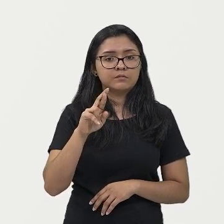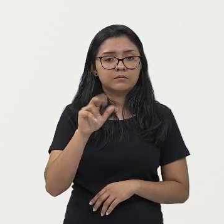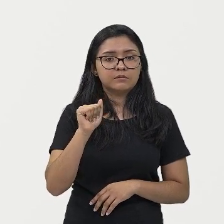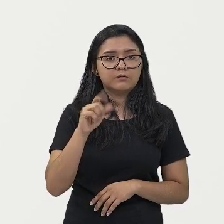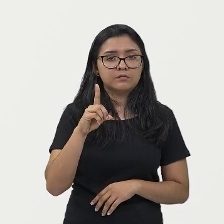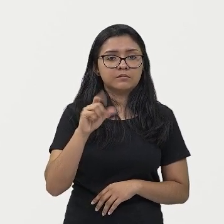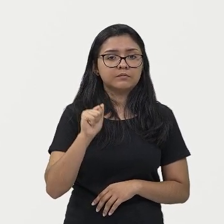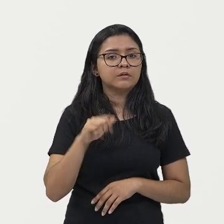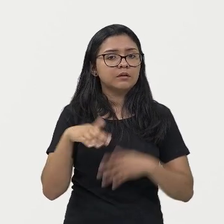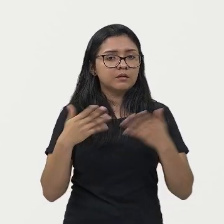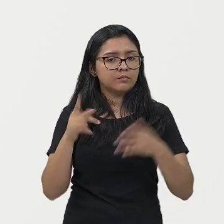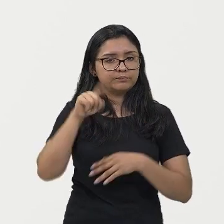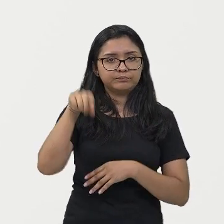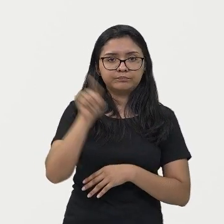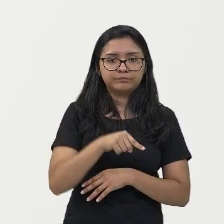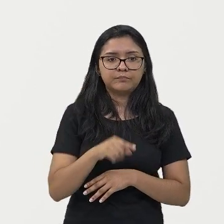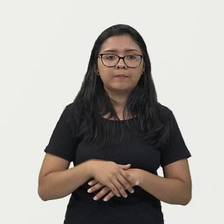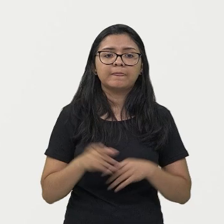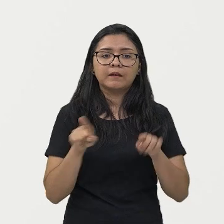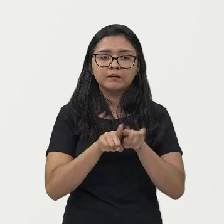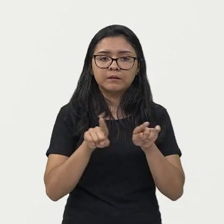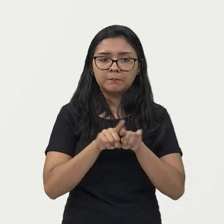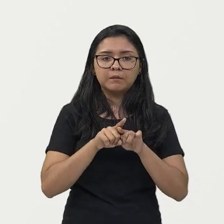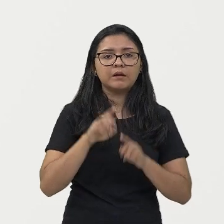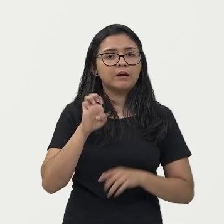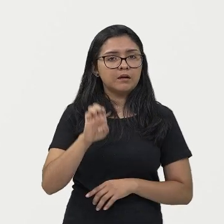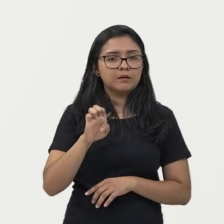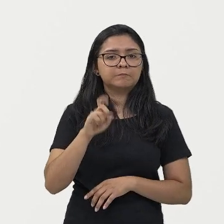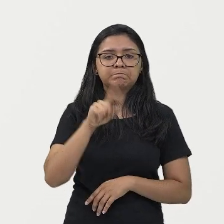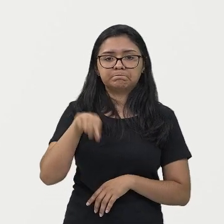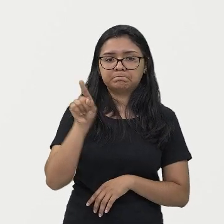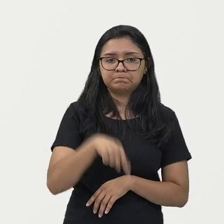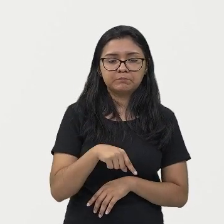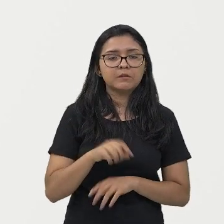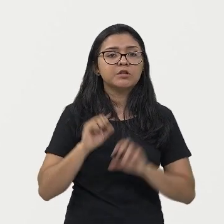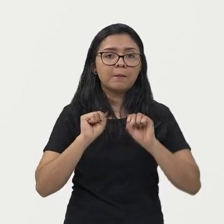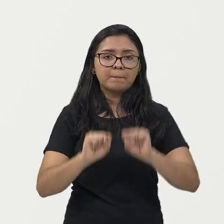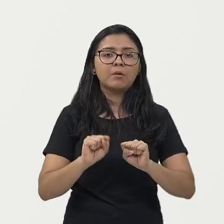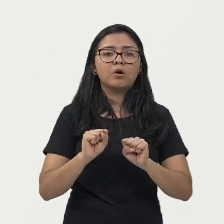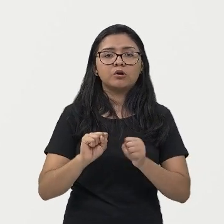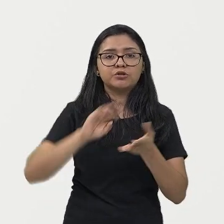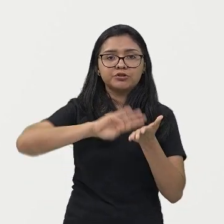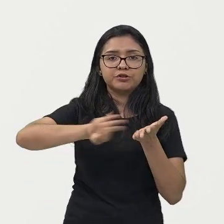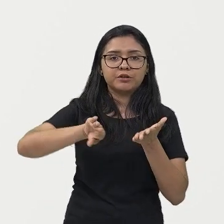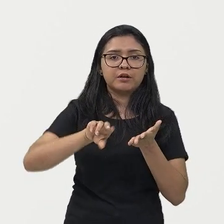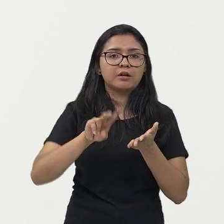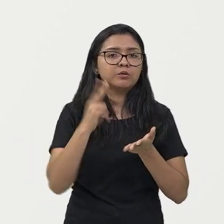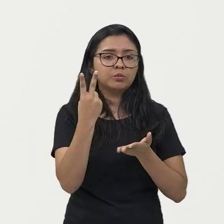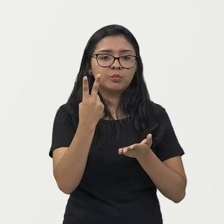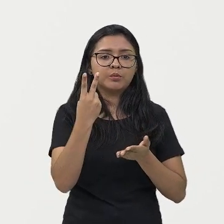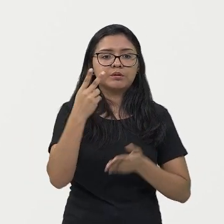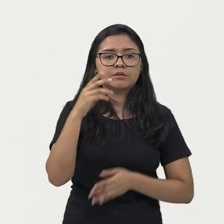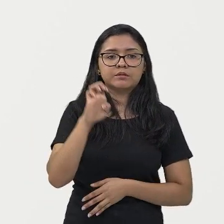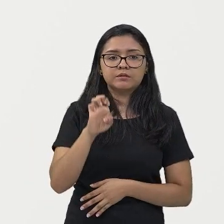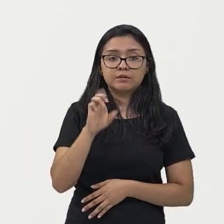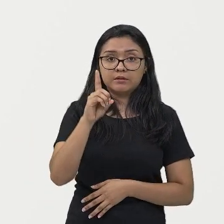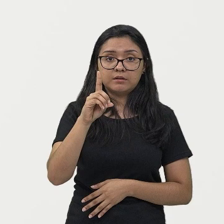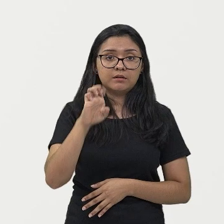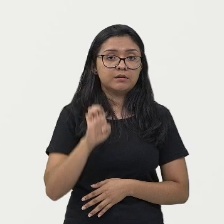a letra E também é saturada. Então, ó, eu já elimino